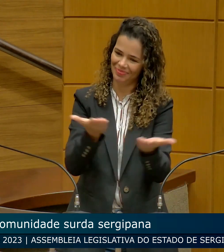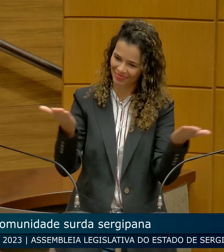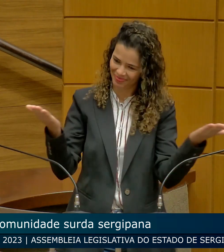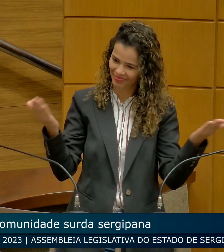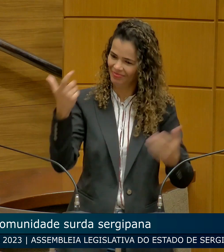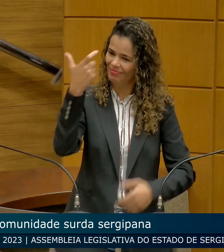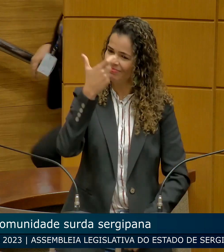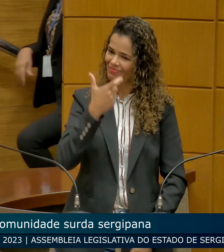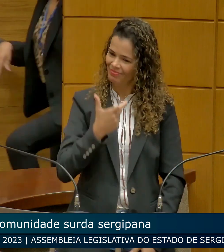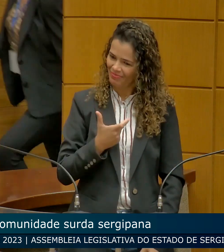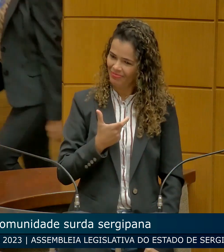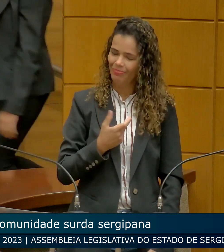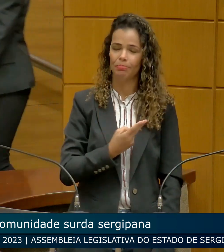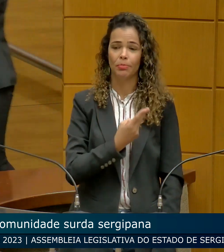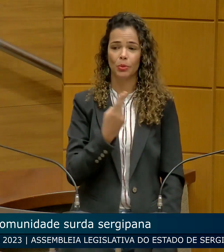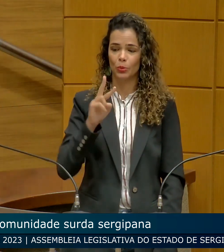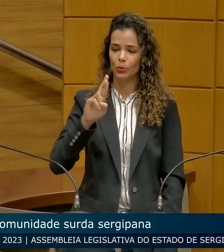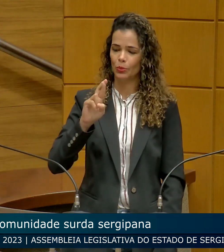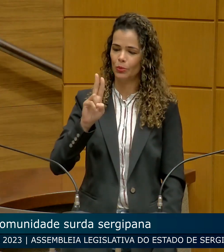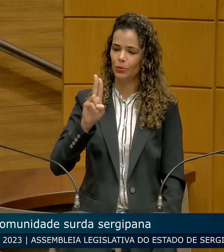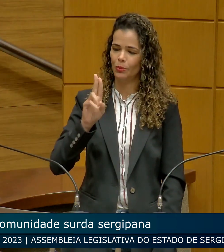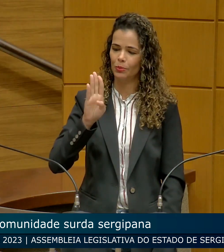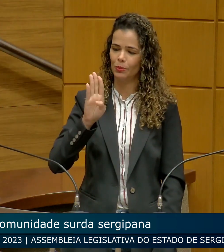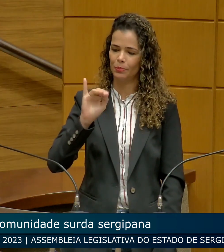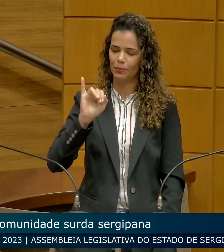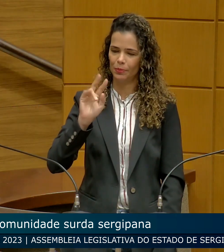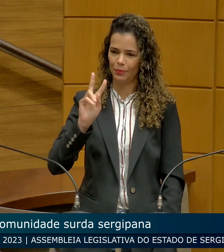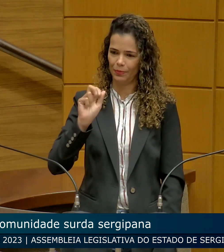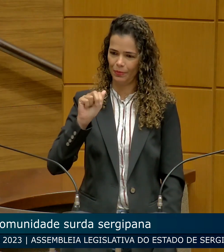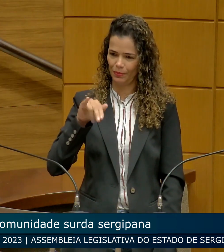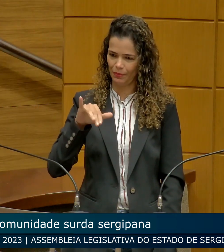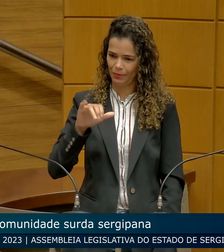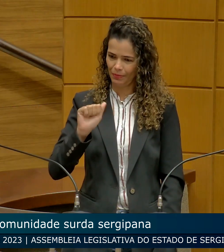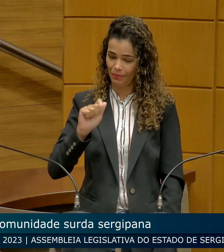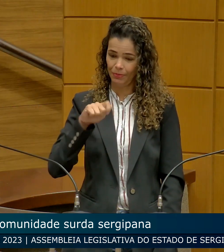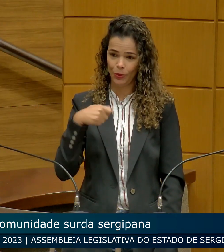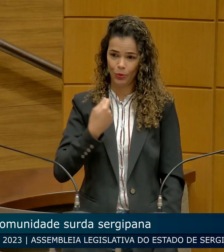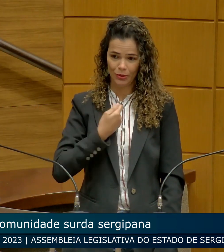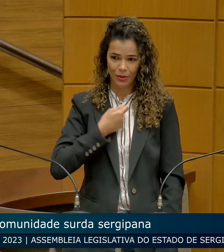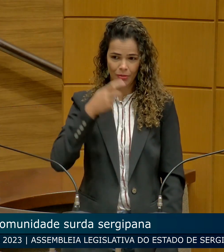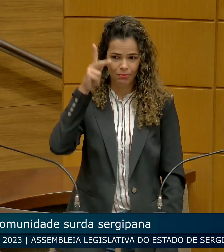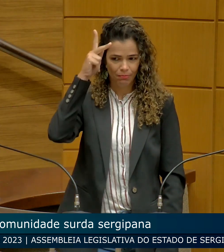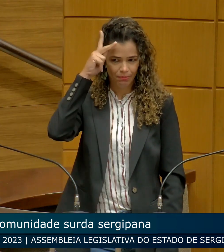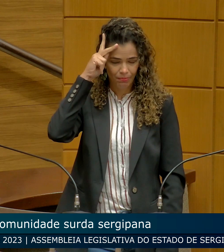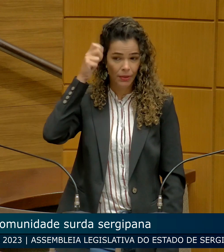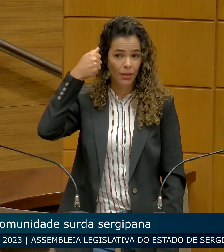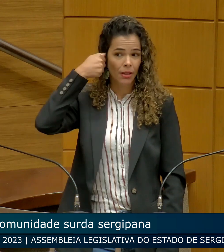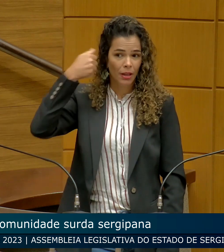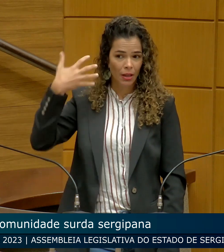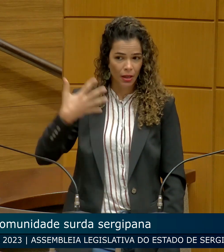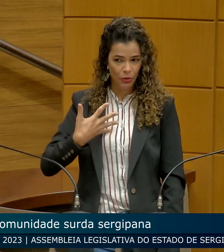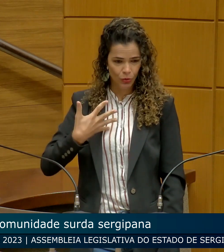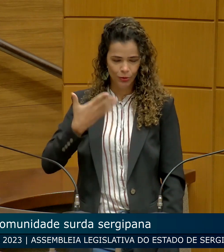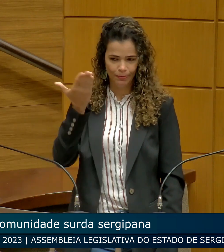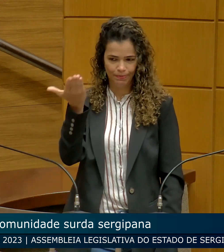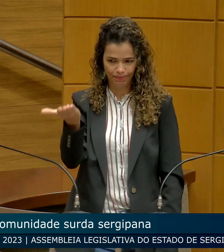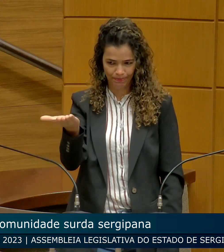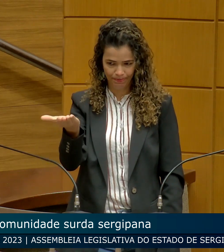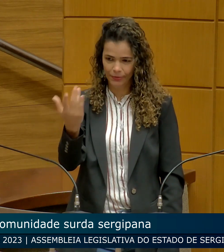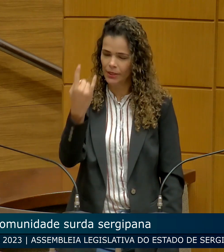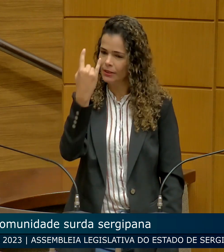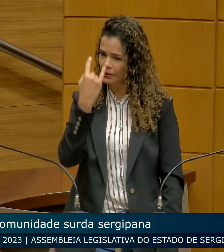Boa tarde a todos. O meu nome é Rubivânia e este é o meu sinal.